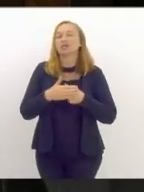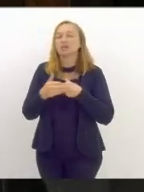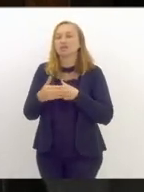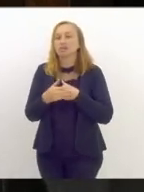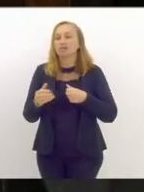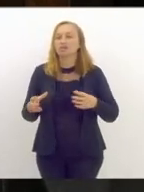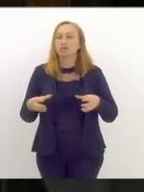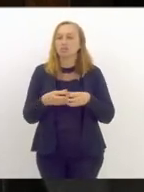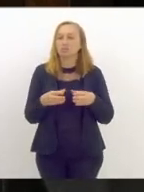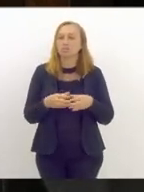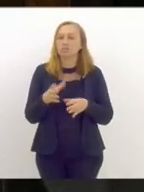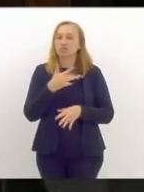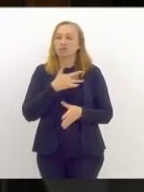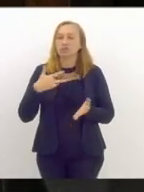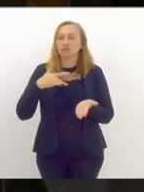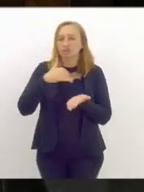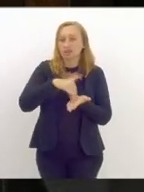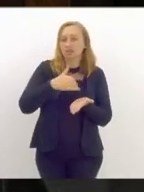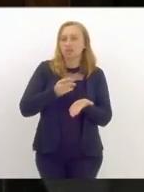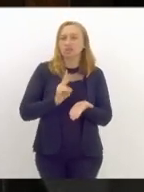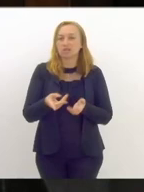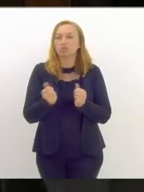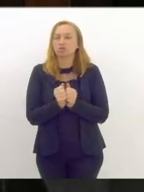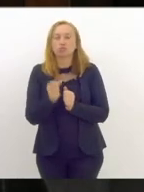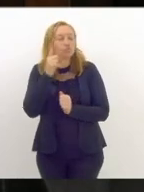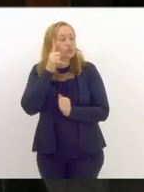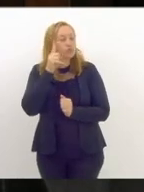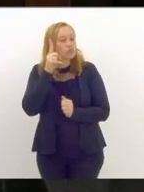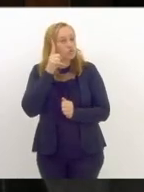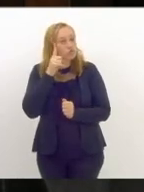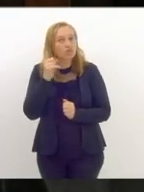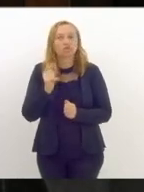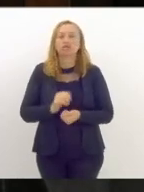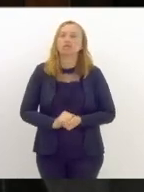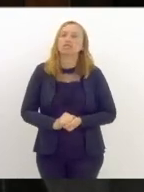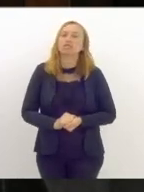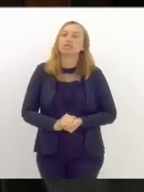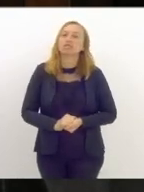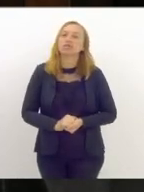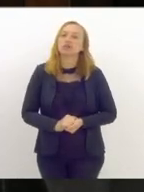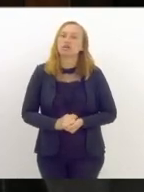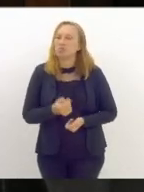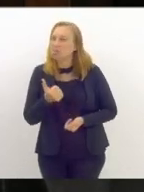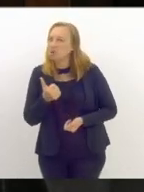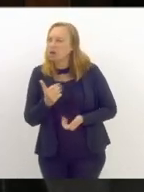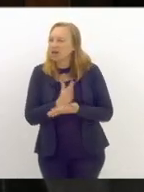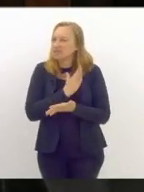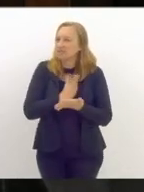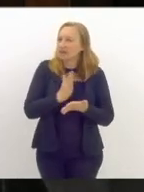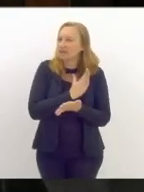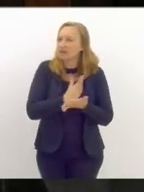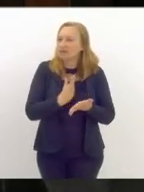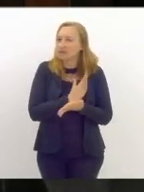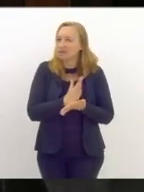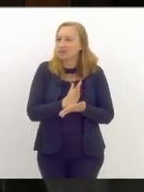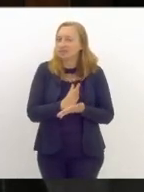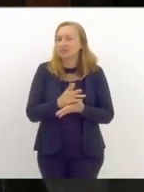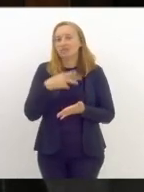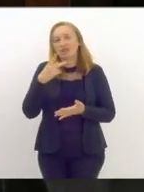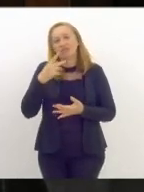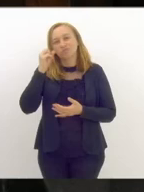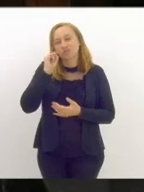equipe da Secretaria de Saúde, sempre ao meu lado, diariamente, diuturnamente. Não foram poucas as vezes que a gente falou de